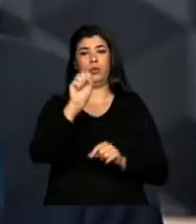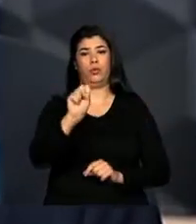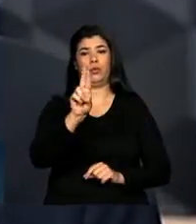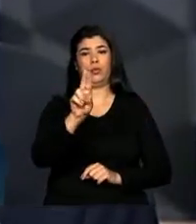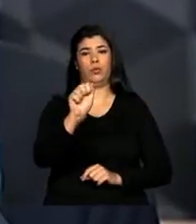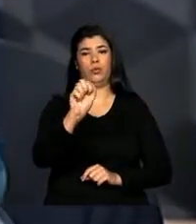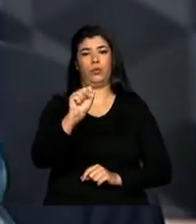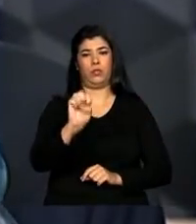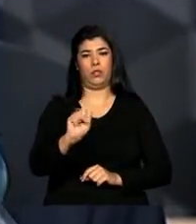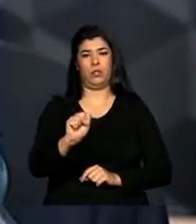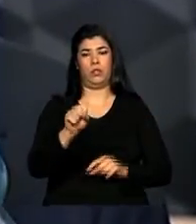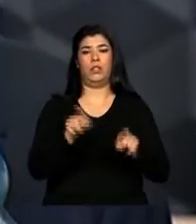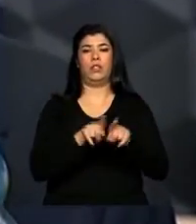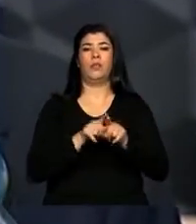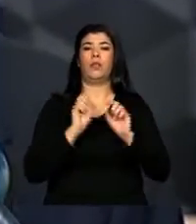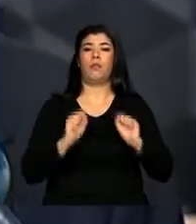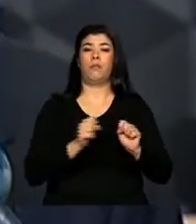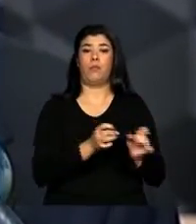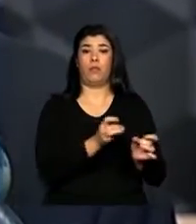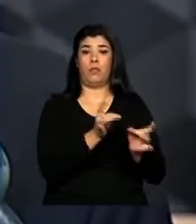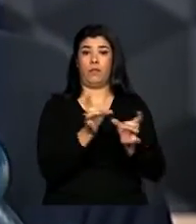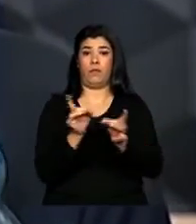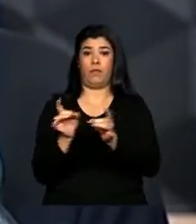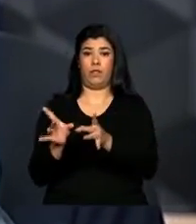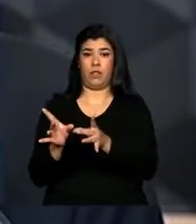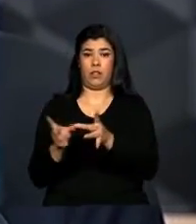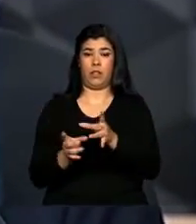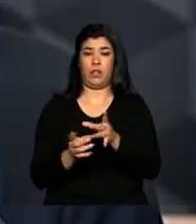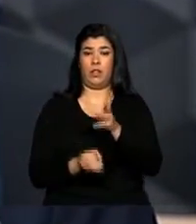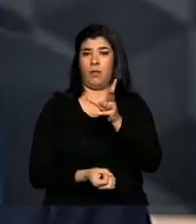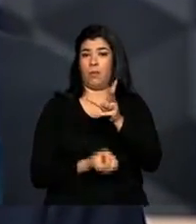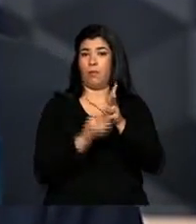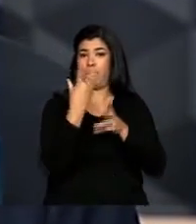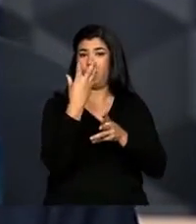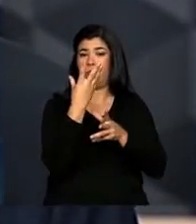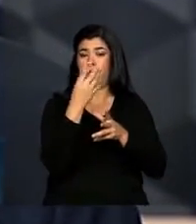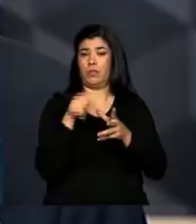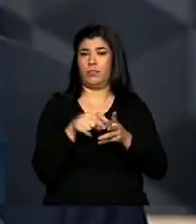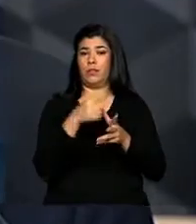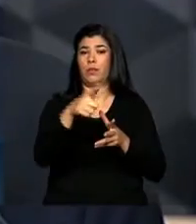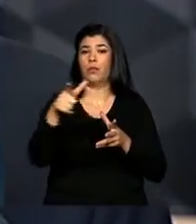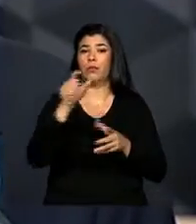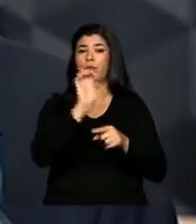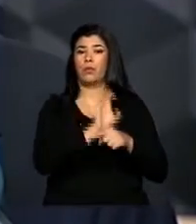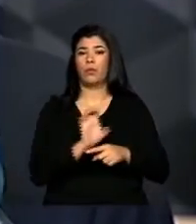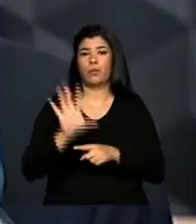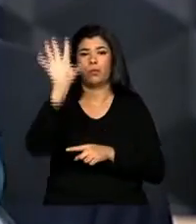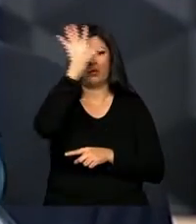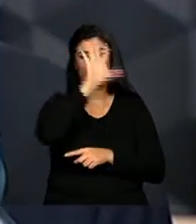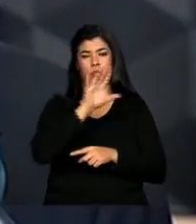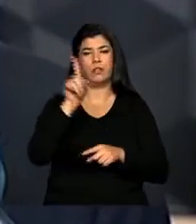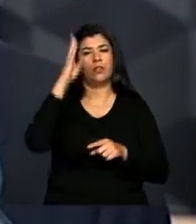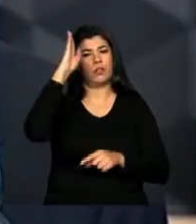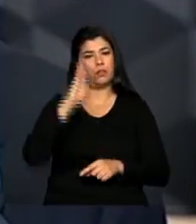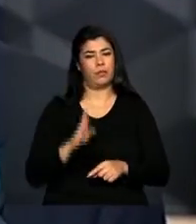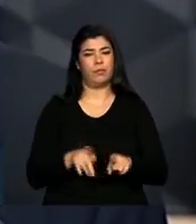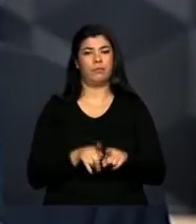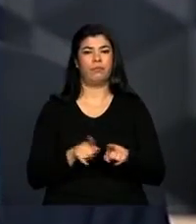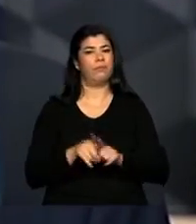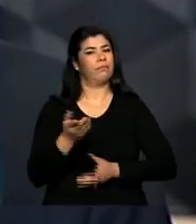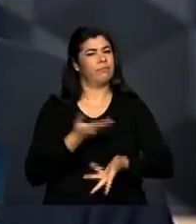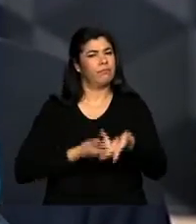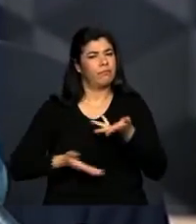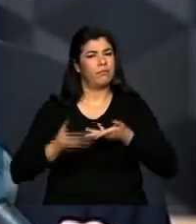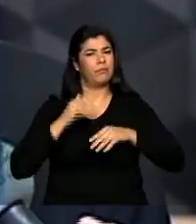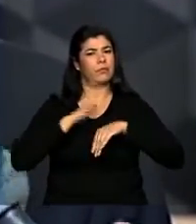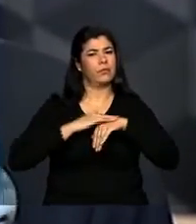seus produtos em outros estados e outras regiões do Brasil. Vamos trabalhar também com muita atenção, com muito